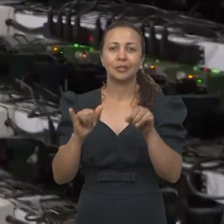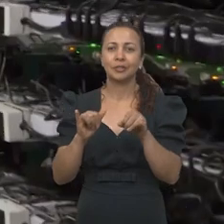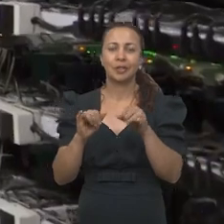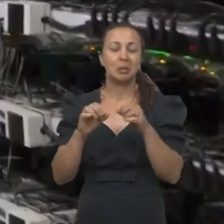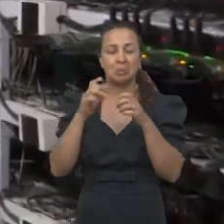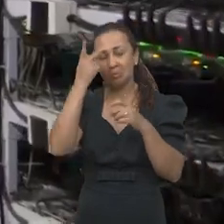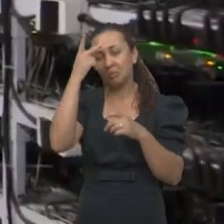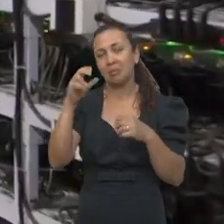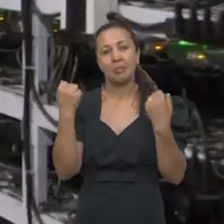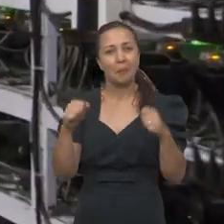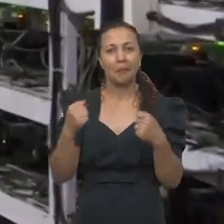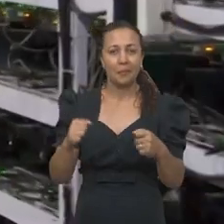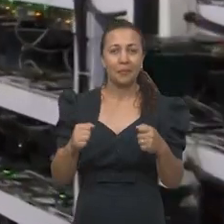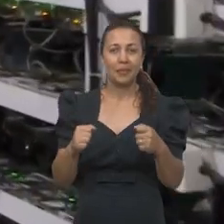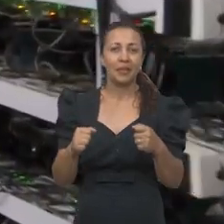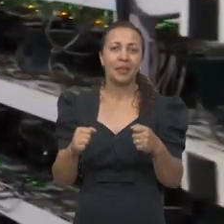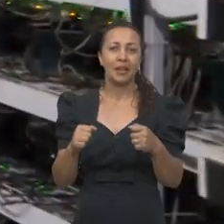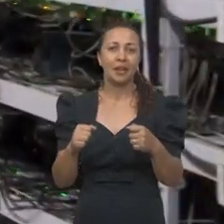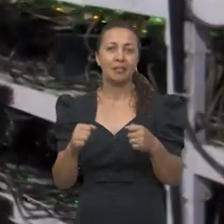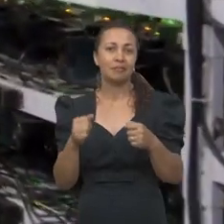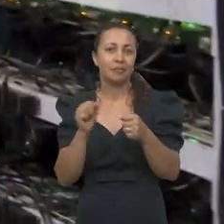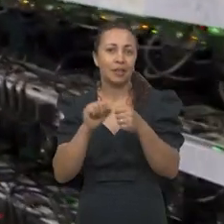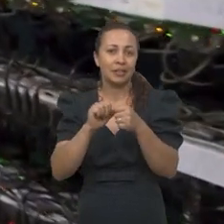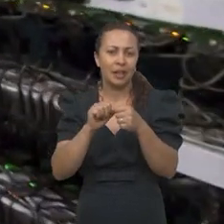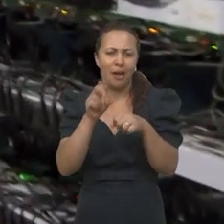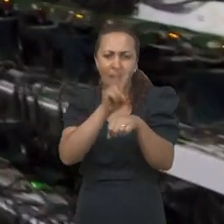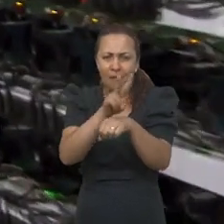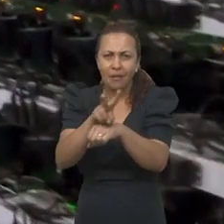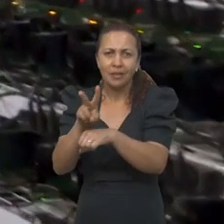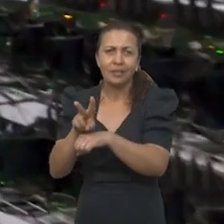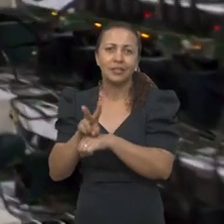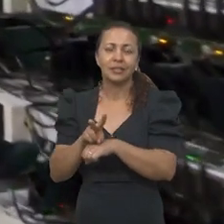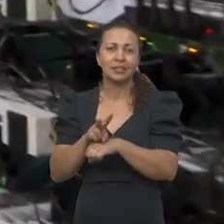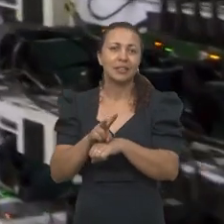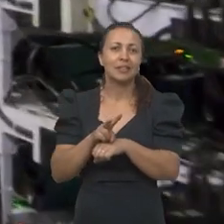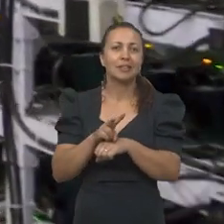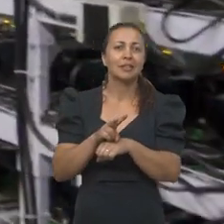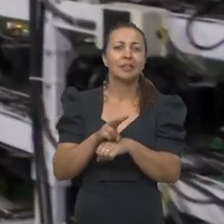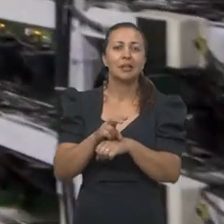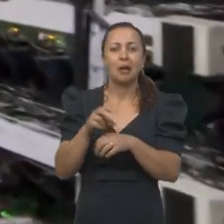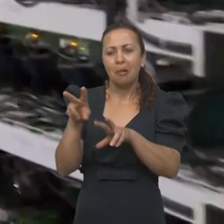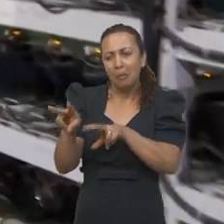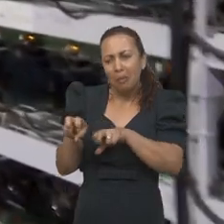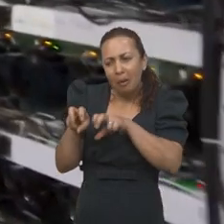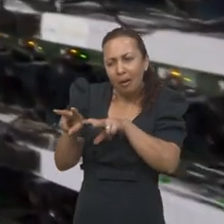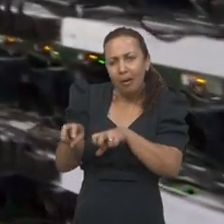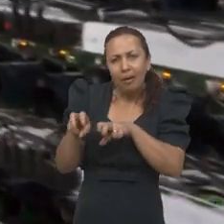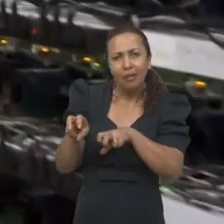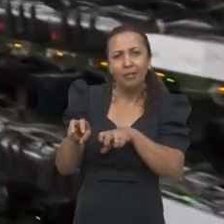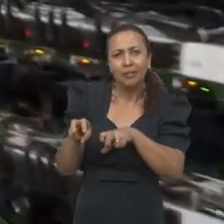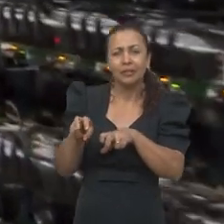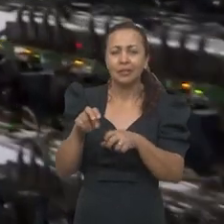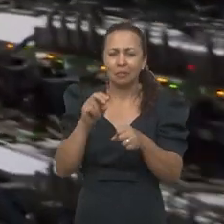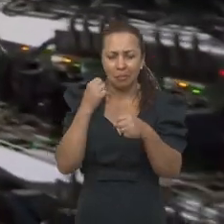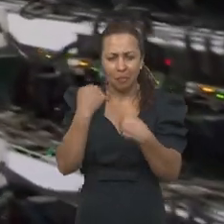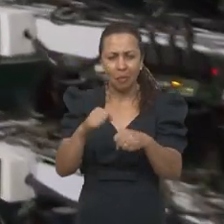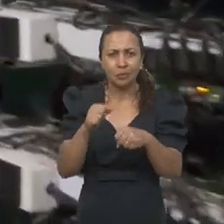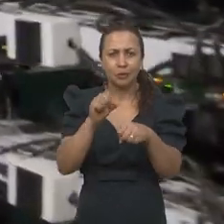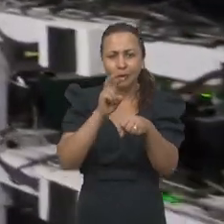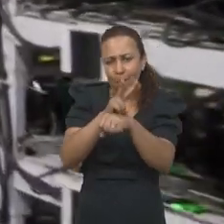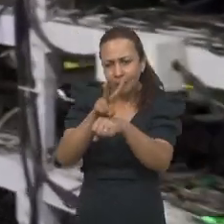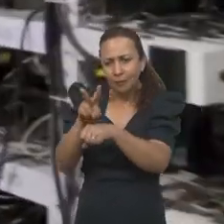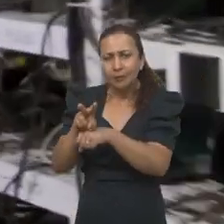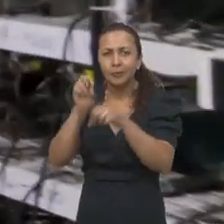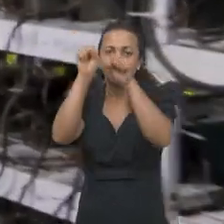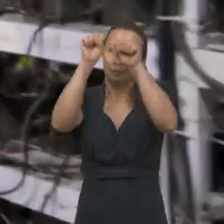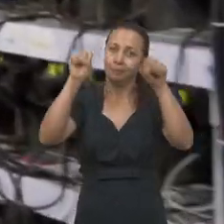energia elétrica enfim para poderem a fiscalizar digamos assim são os mineradores na escola e fiscalizar o